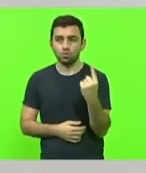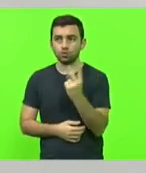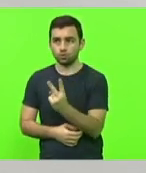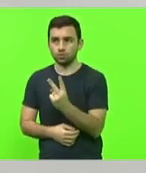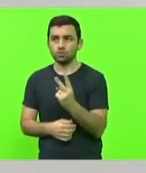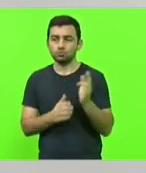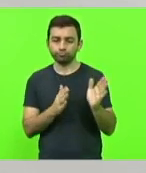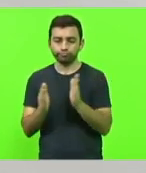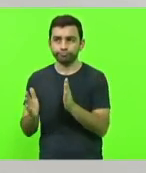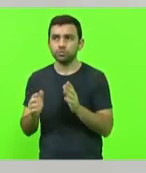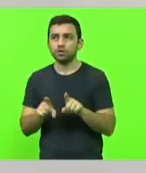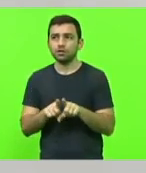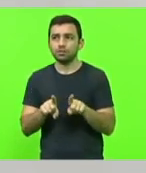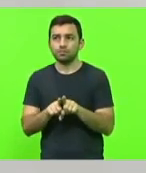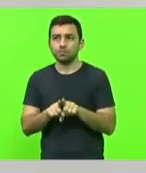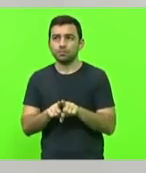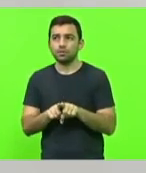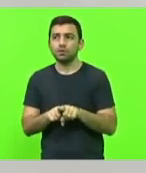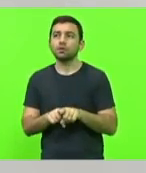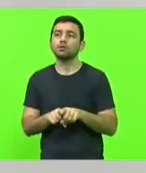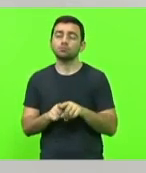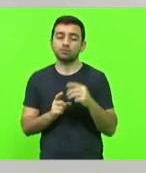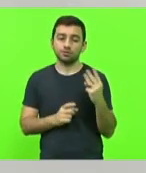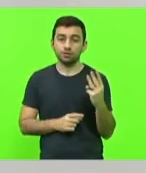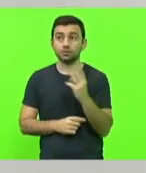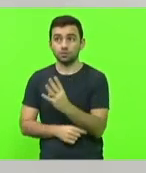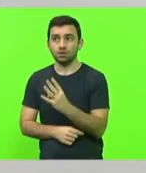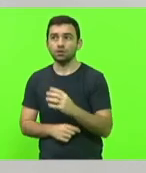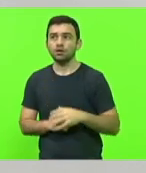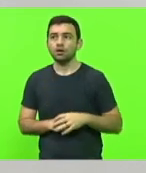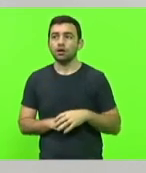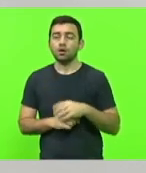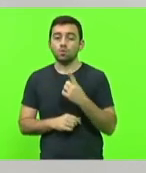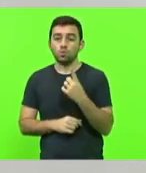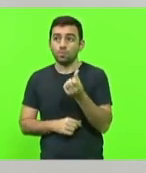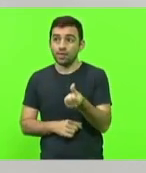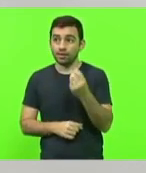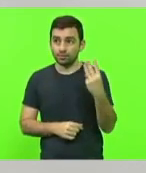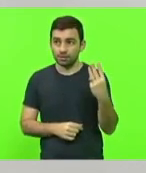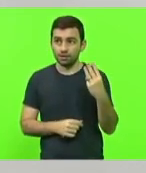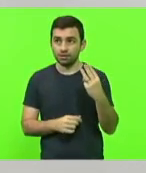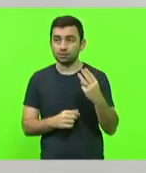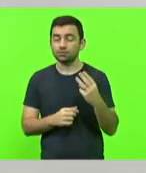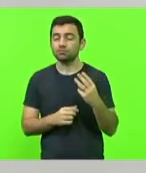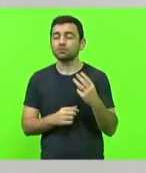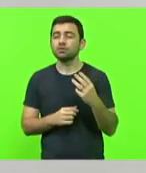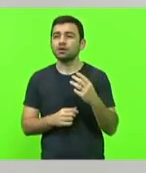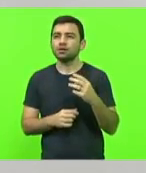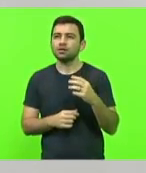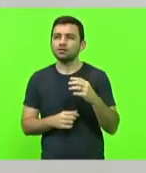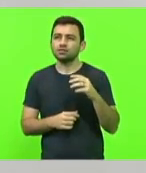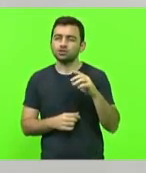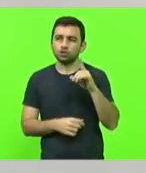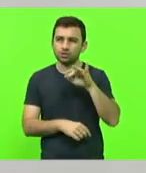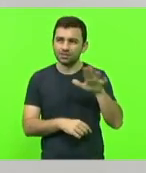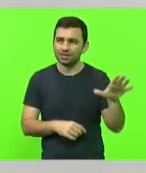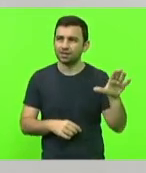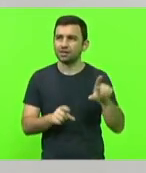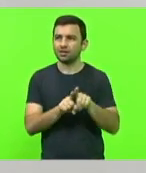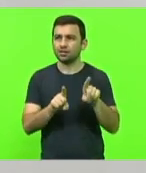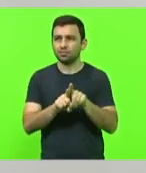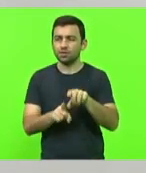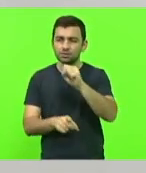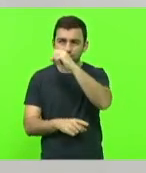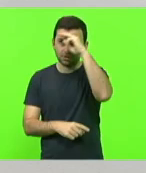50 milhões para cada um dos outros lotes 3 e 4. Na BR-163, entre os municípios de Dionísio Cerqueira e São Miguel do Oeste,